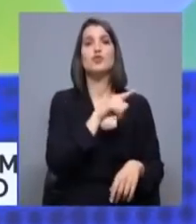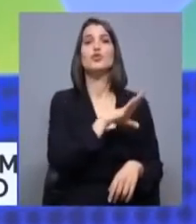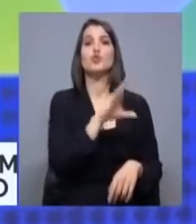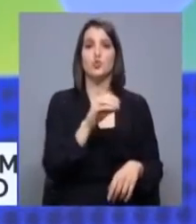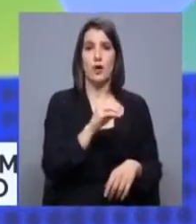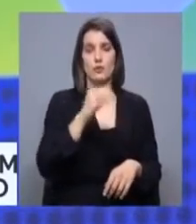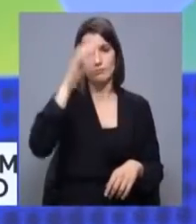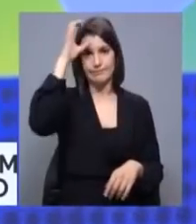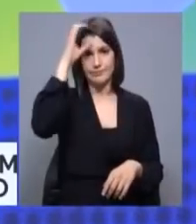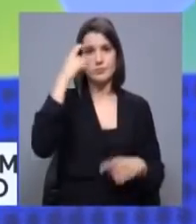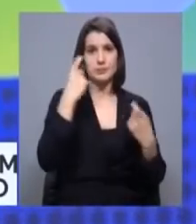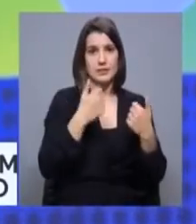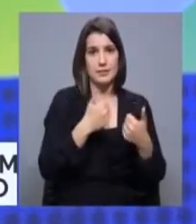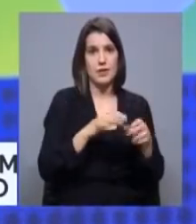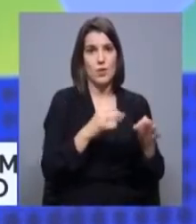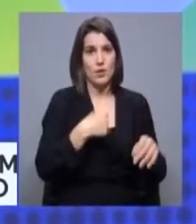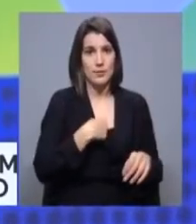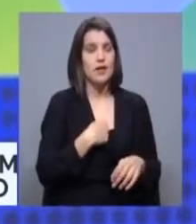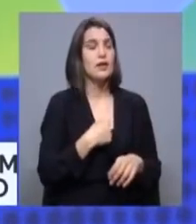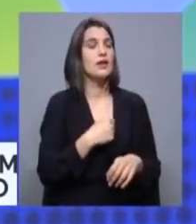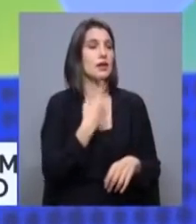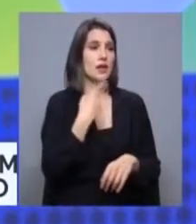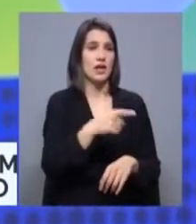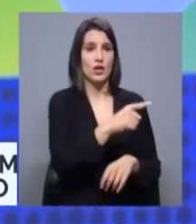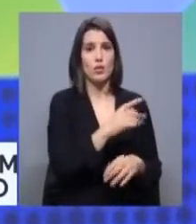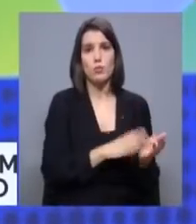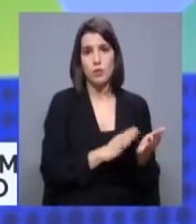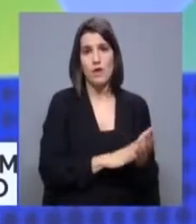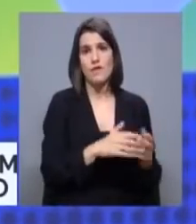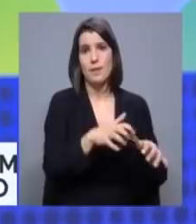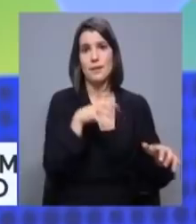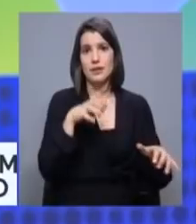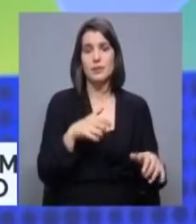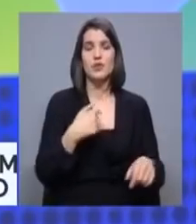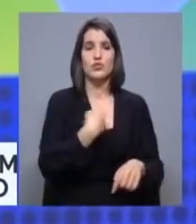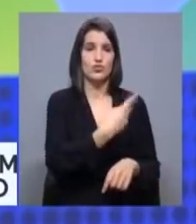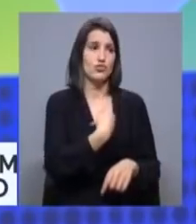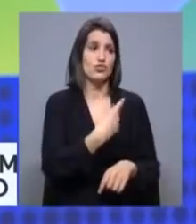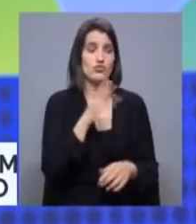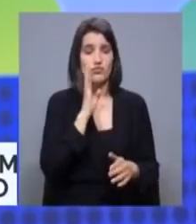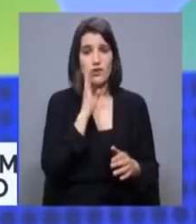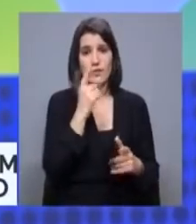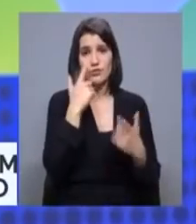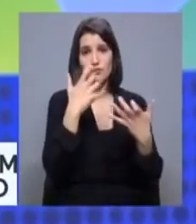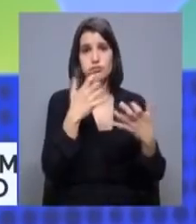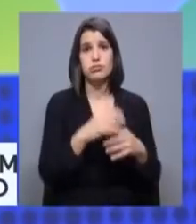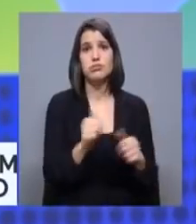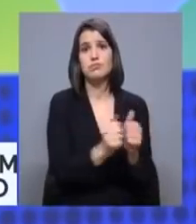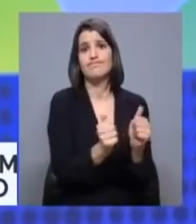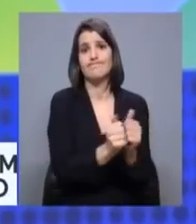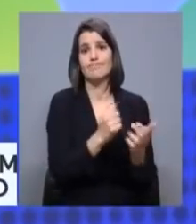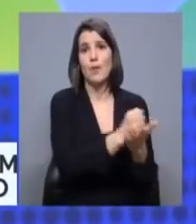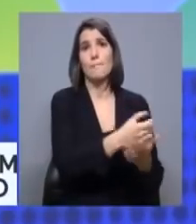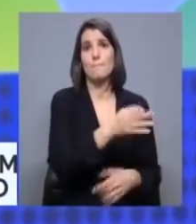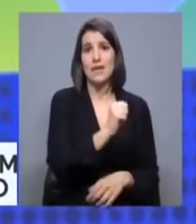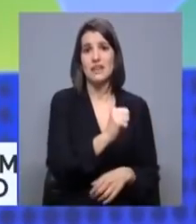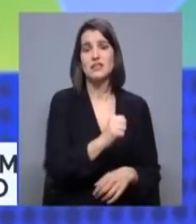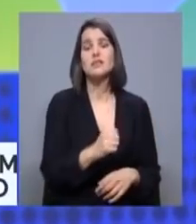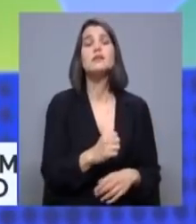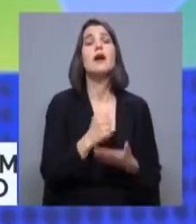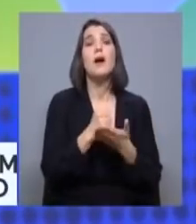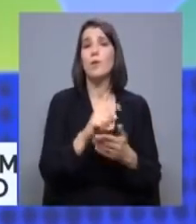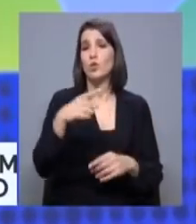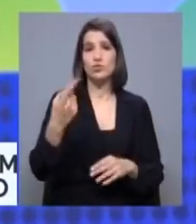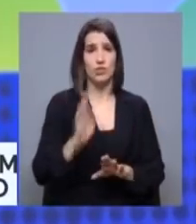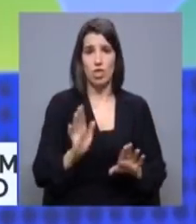for intelectual milhões de pensar ao mesmo que eu arrumei o teu provas no Parlamento e eu eo não tivemos lá dizer que ter mais ao lado do PS do que ao lado de cá